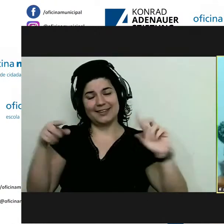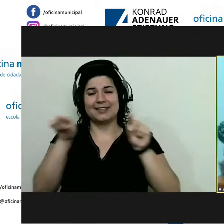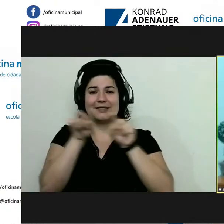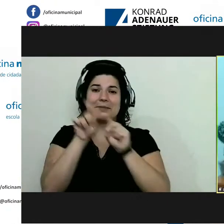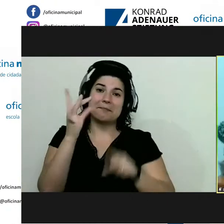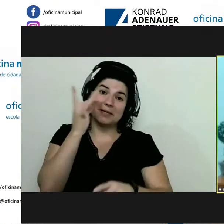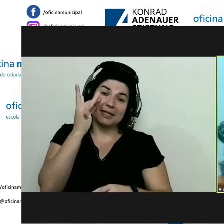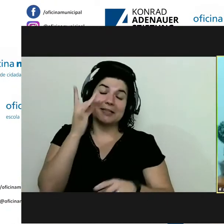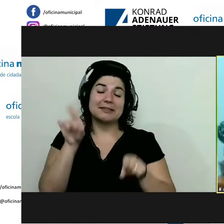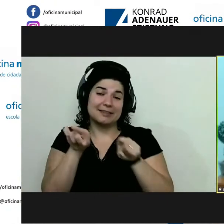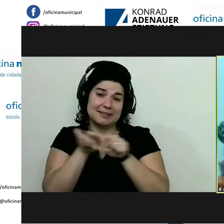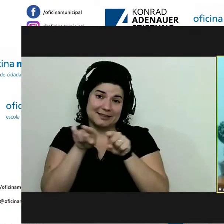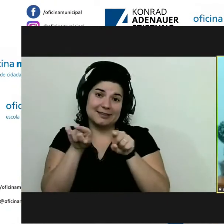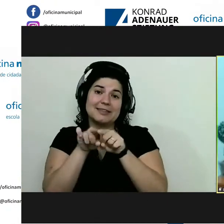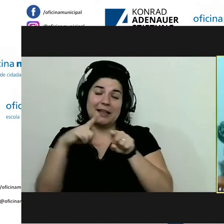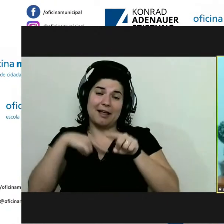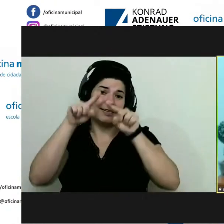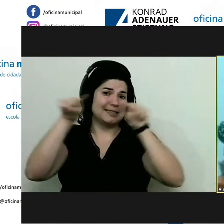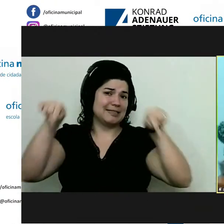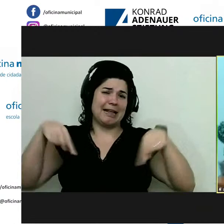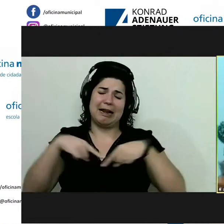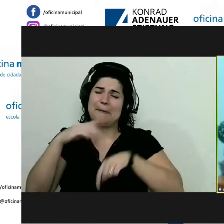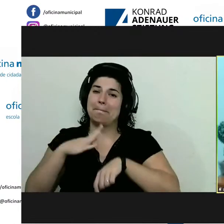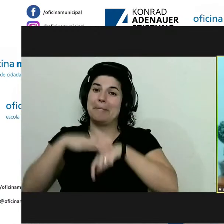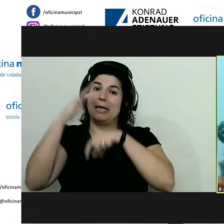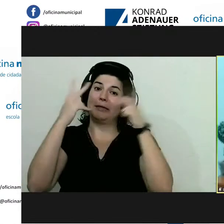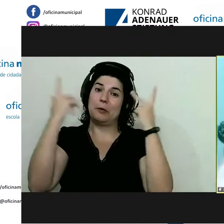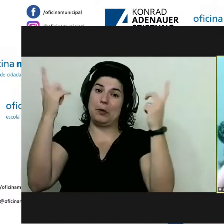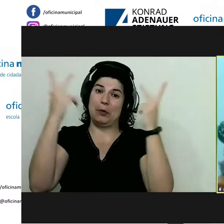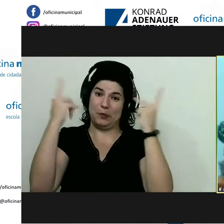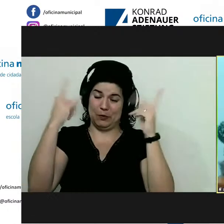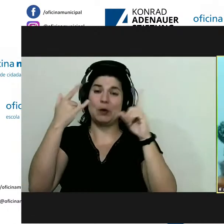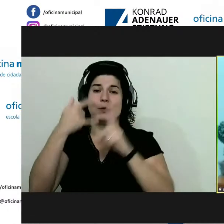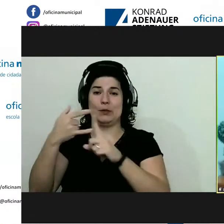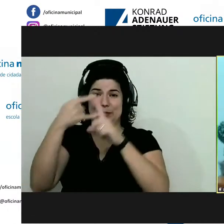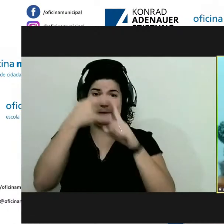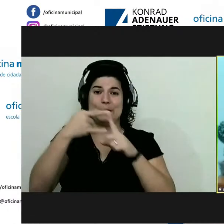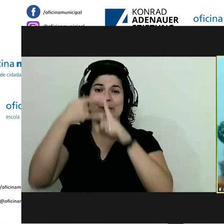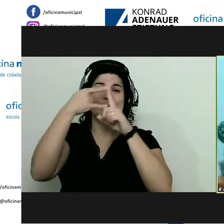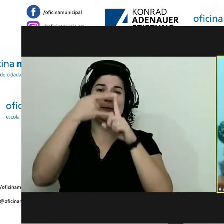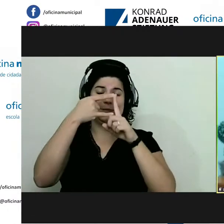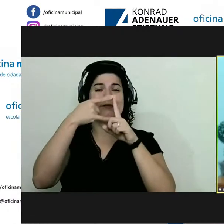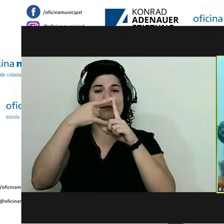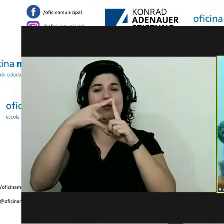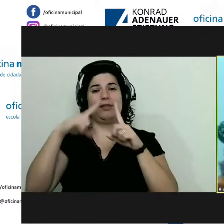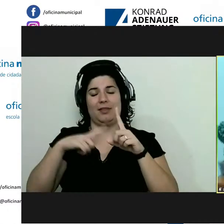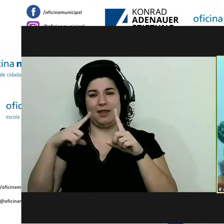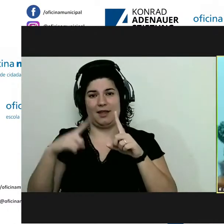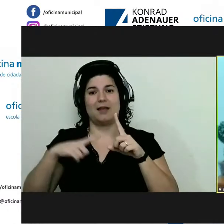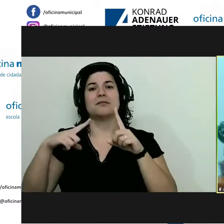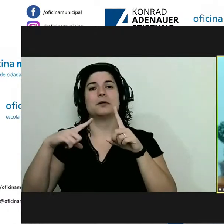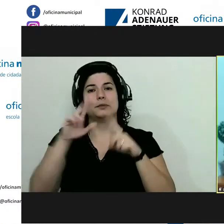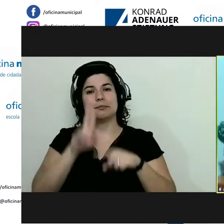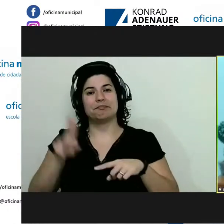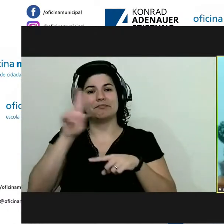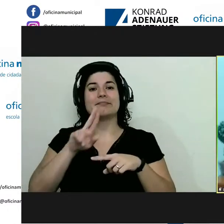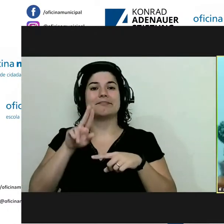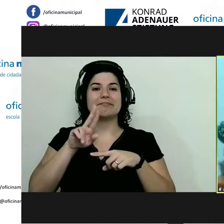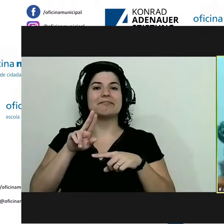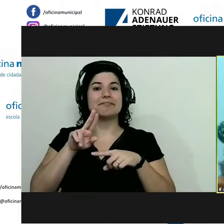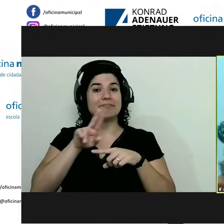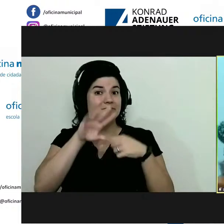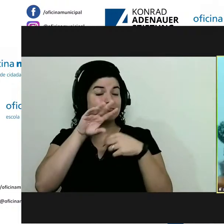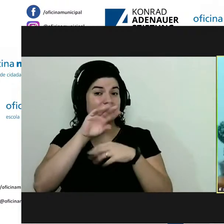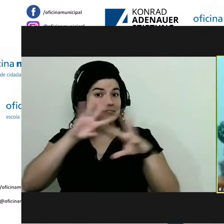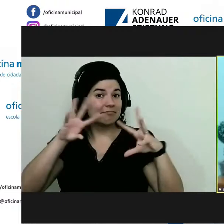não né nessa que se tornou a sala de aula mais comum hoje em dia que é o som né Vocês essas plataformas digitais então sejam muito bem-vindos todos os